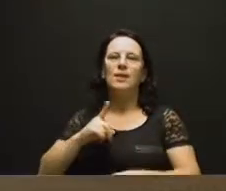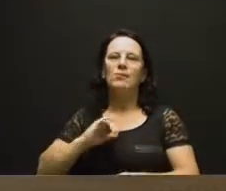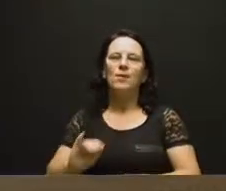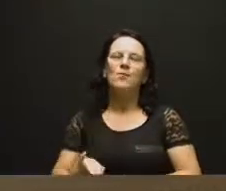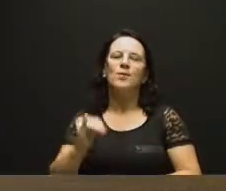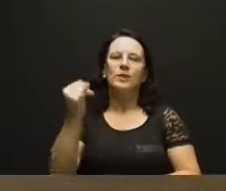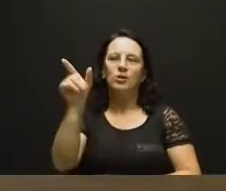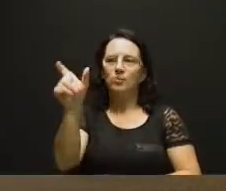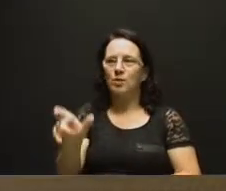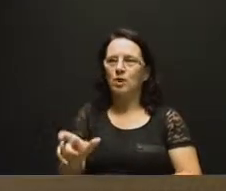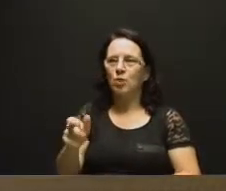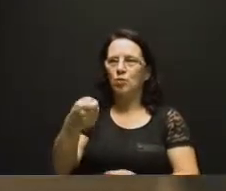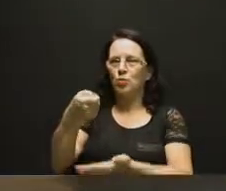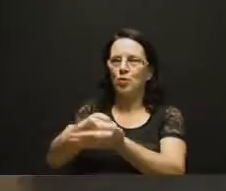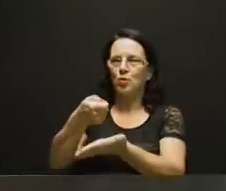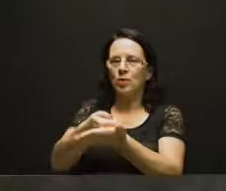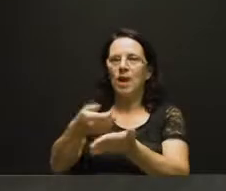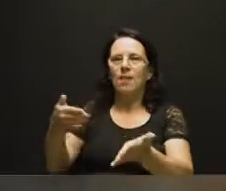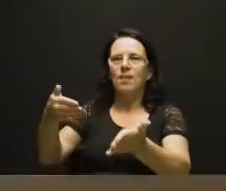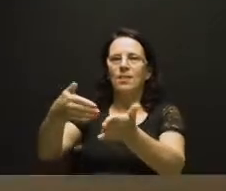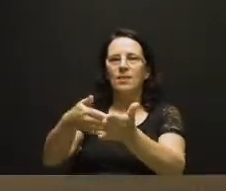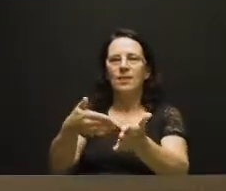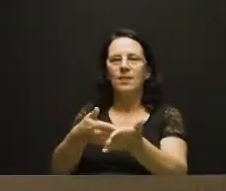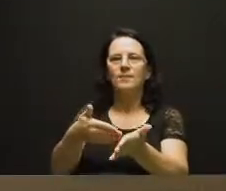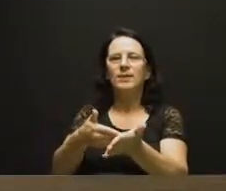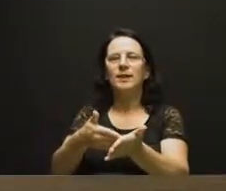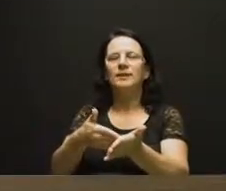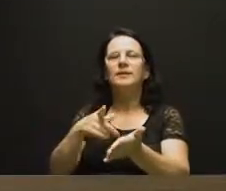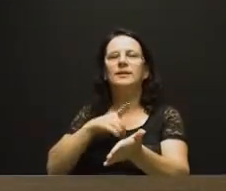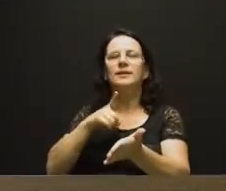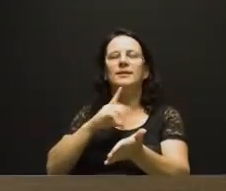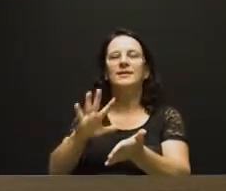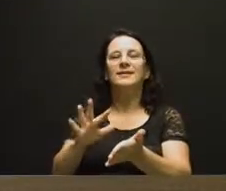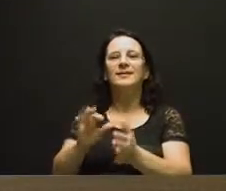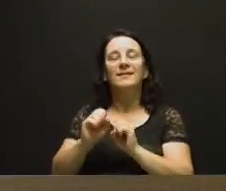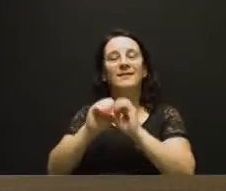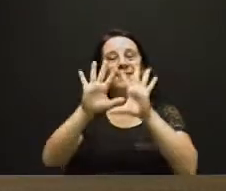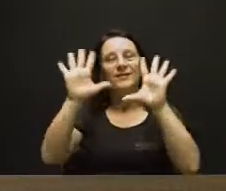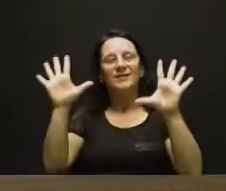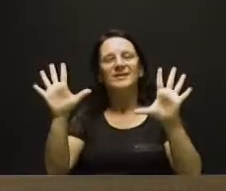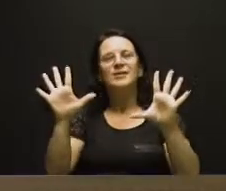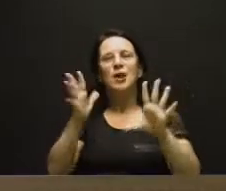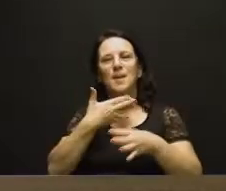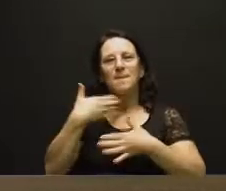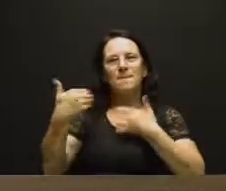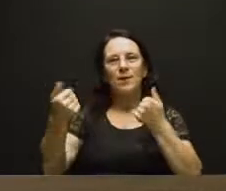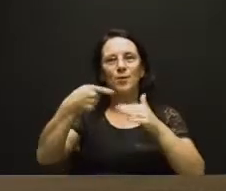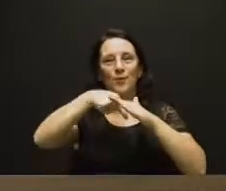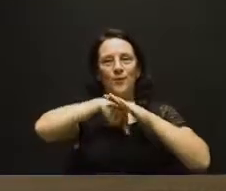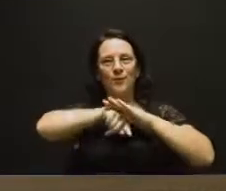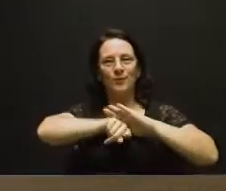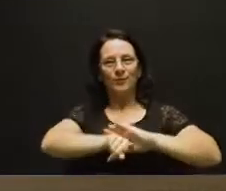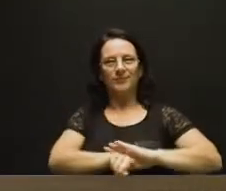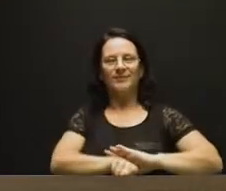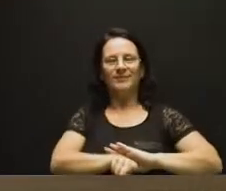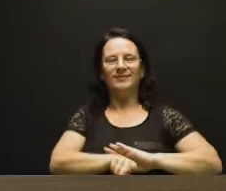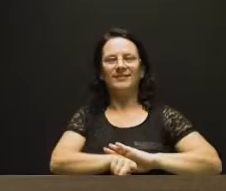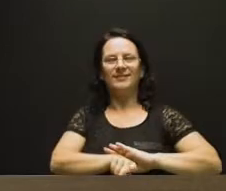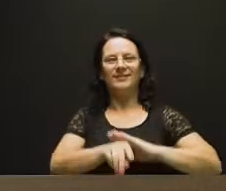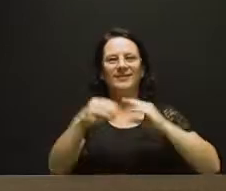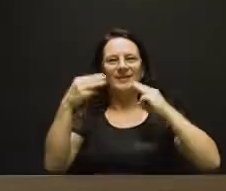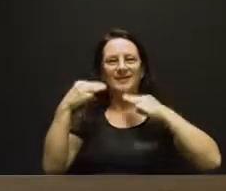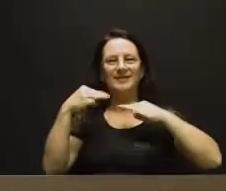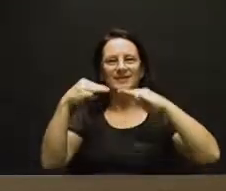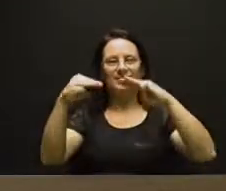é não condená lo à sua limitação dando lhe a chance de se descobrir e desenvolver o que há de melhor dentro dele tá essa é a mensagem